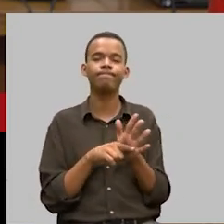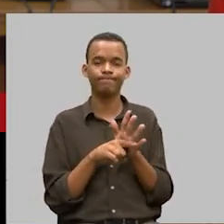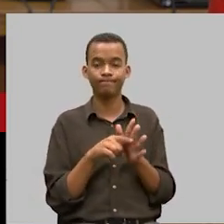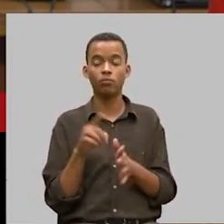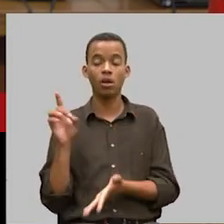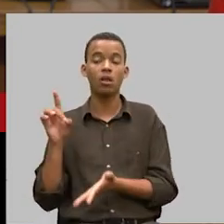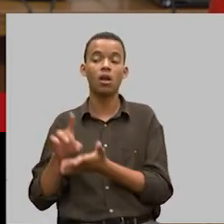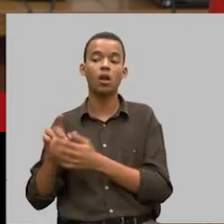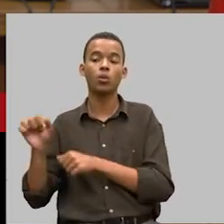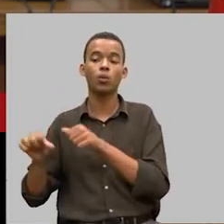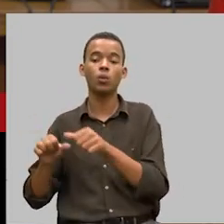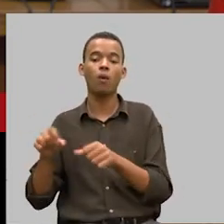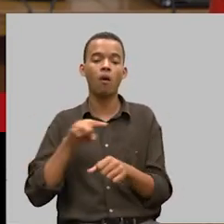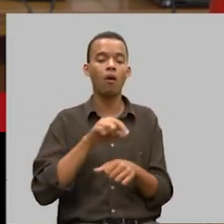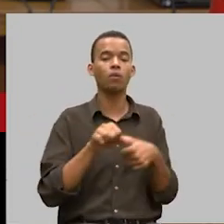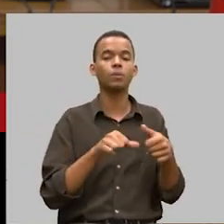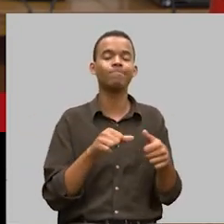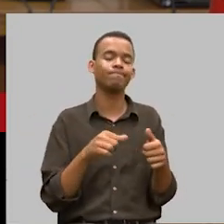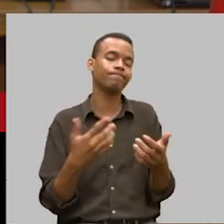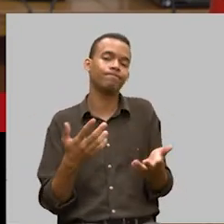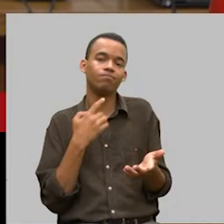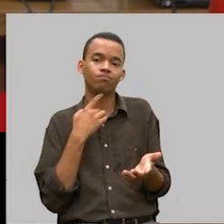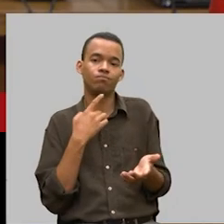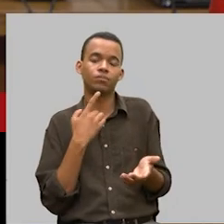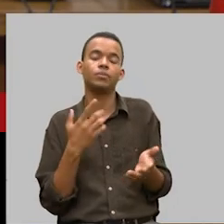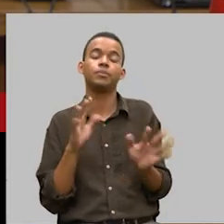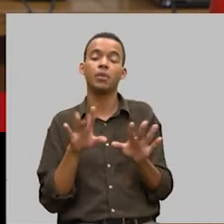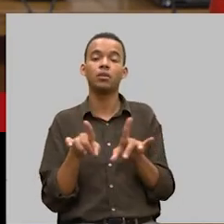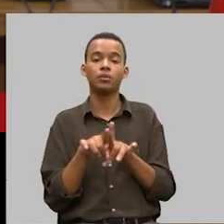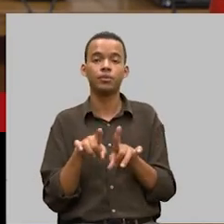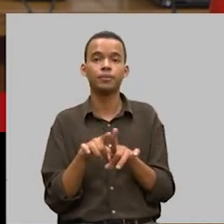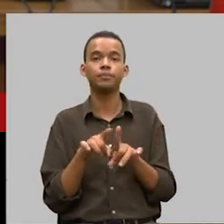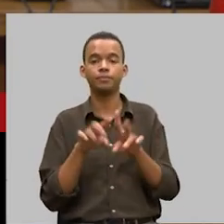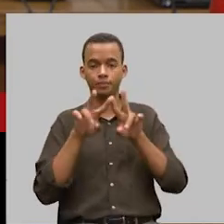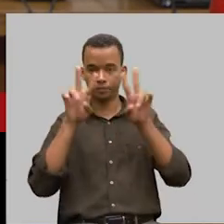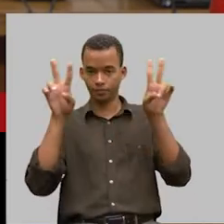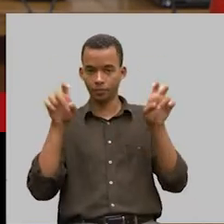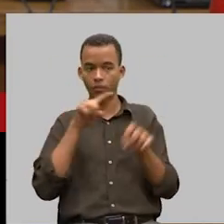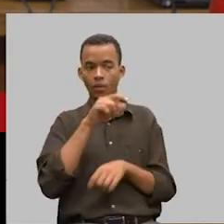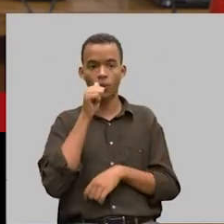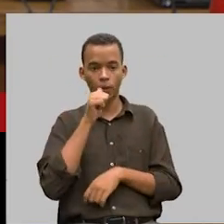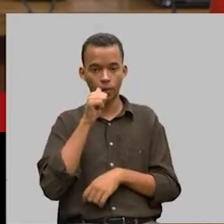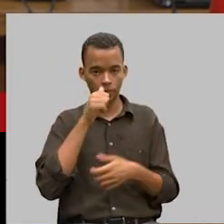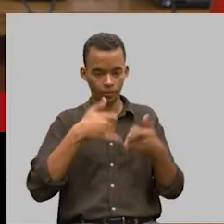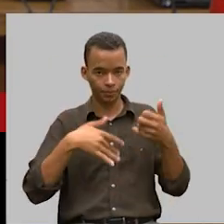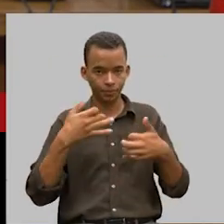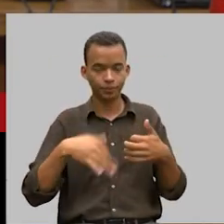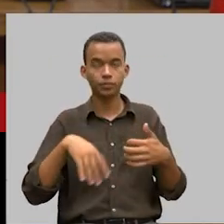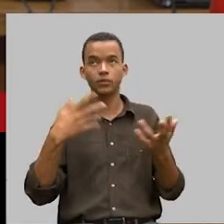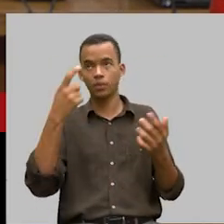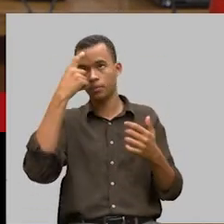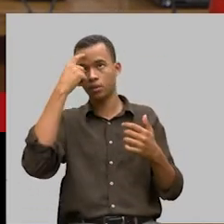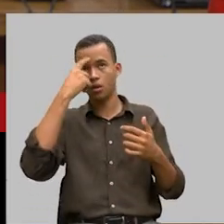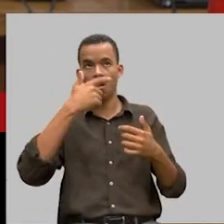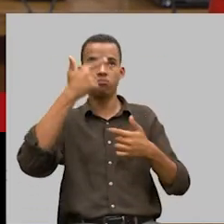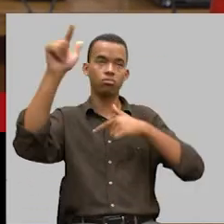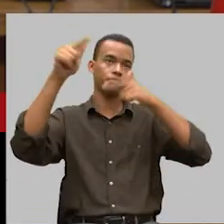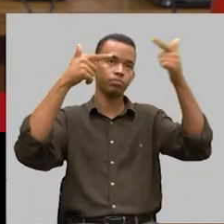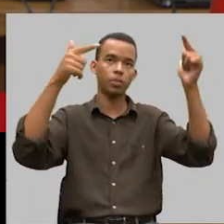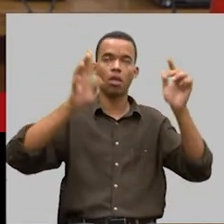real mas também não pode ser algo como ela diz vou abrir aspas citando ela aleatório e